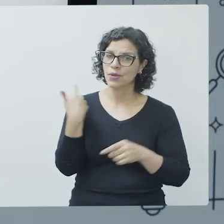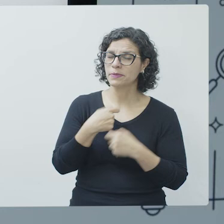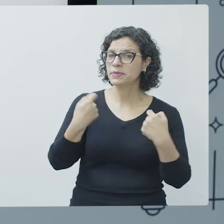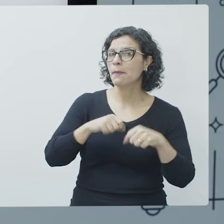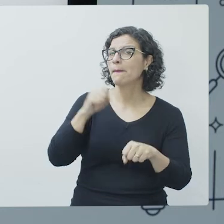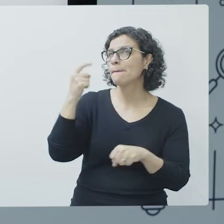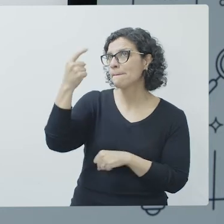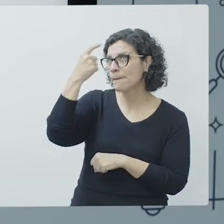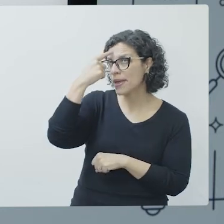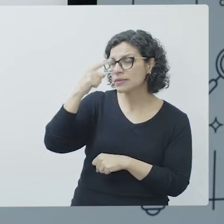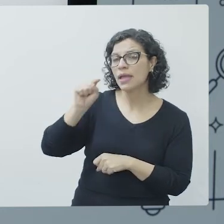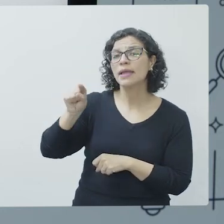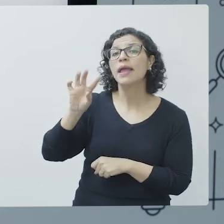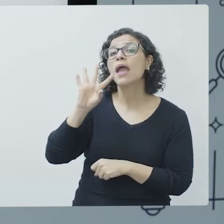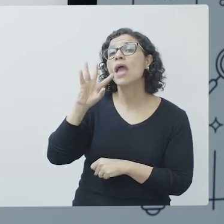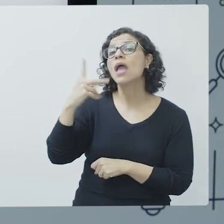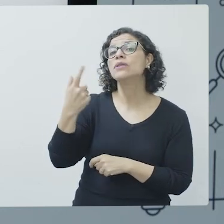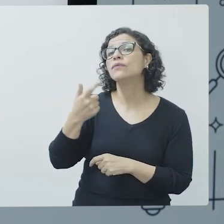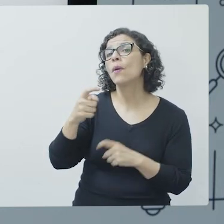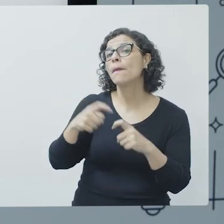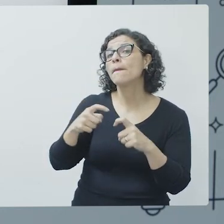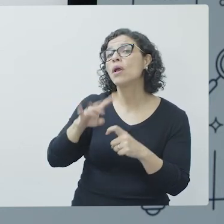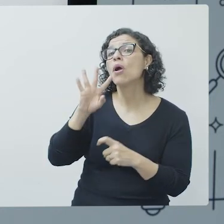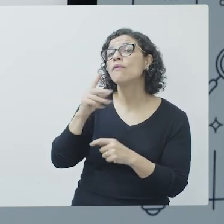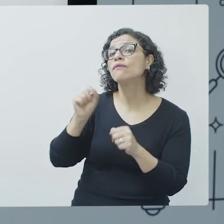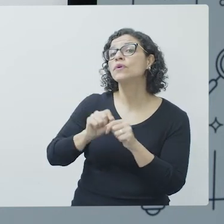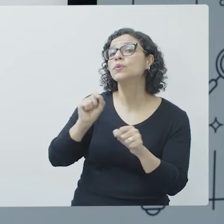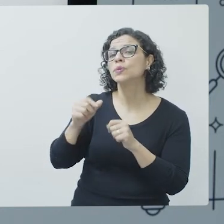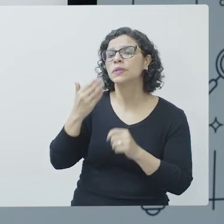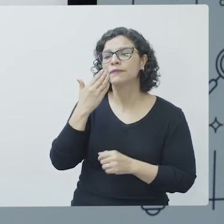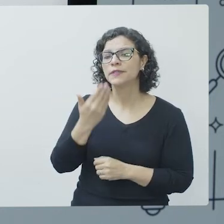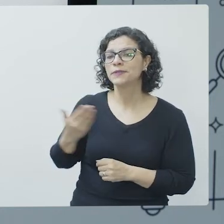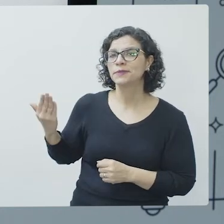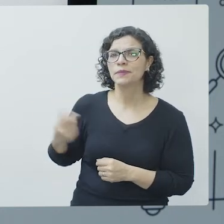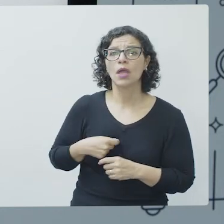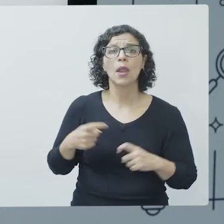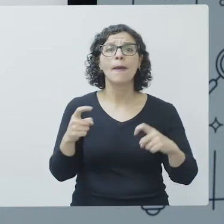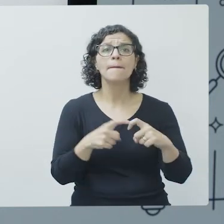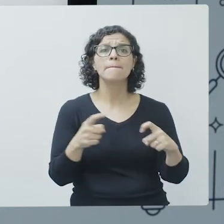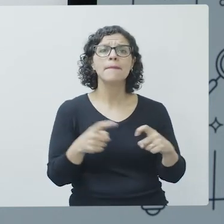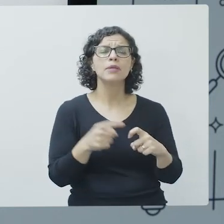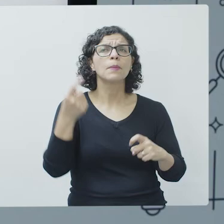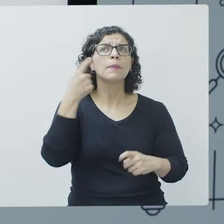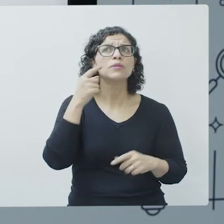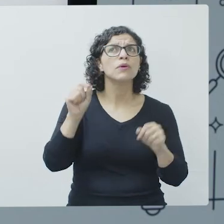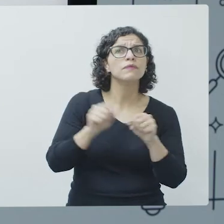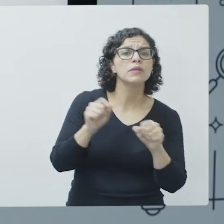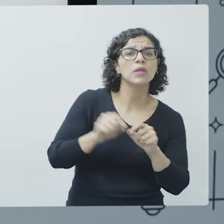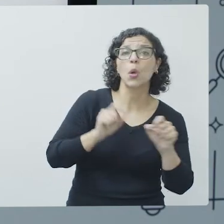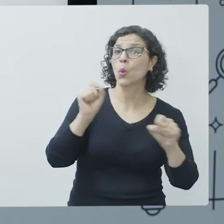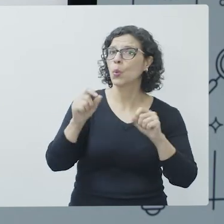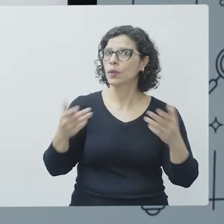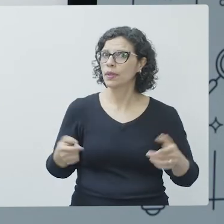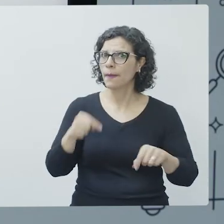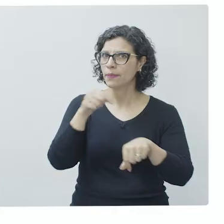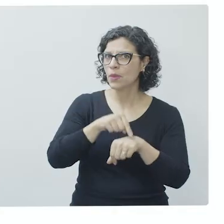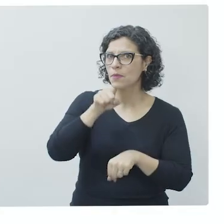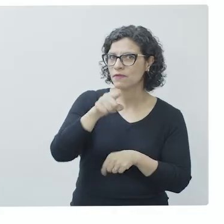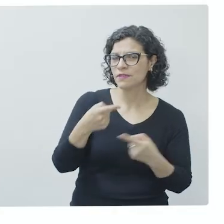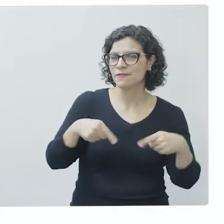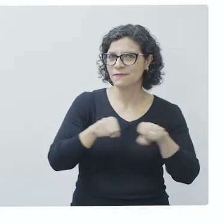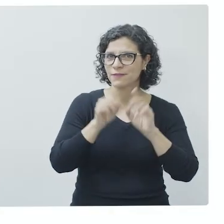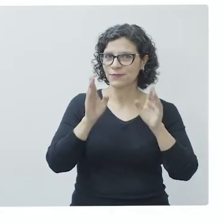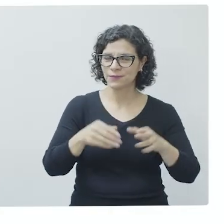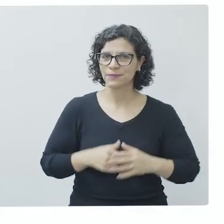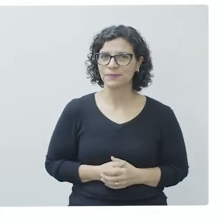nós precisamos pensar a respeito dessa decisão. Olha só, qual poderia ter sido a decisão do médico? Um tempinho